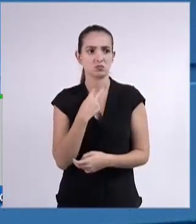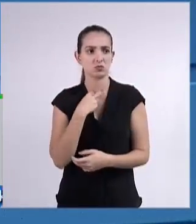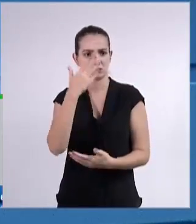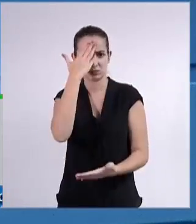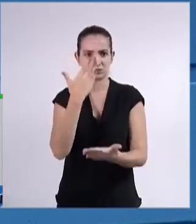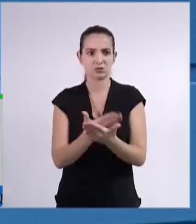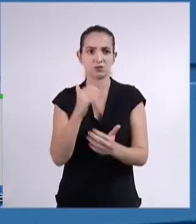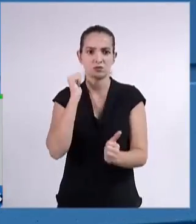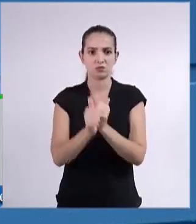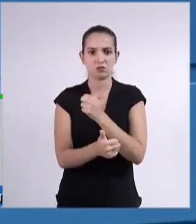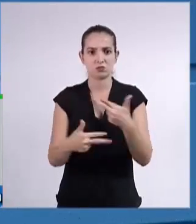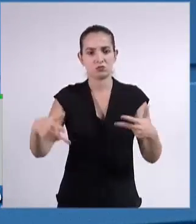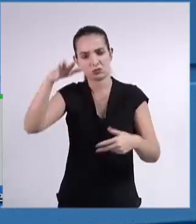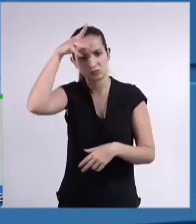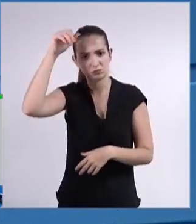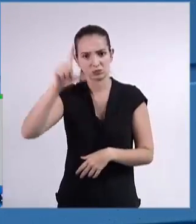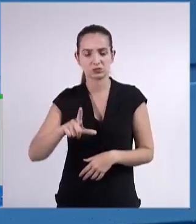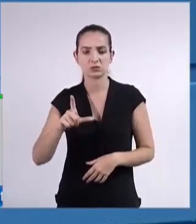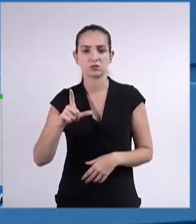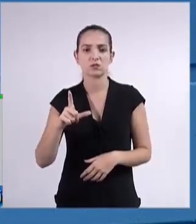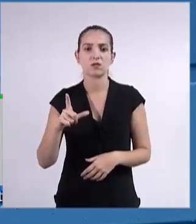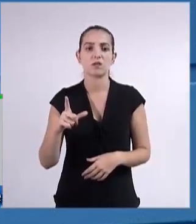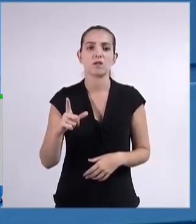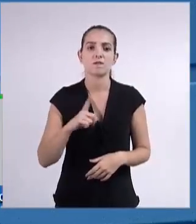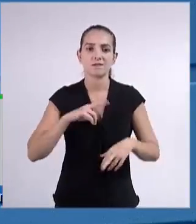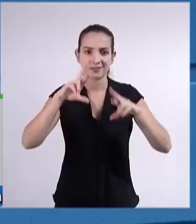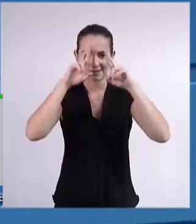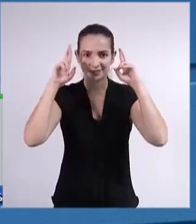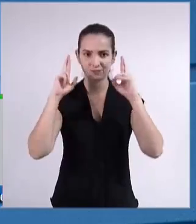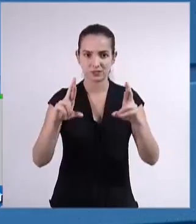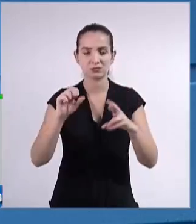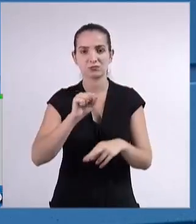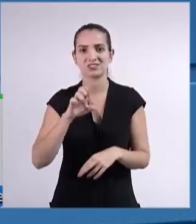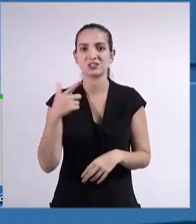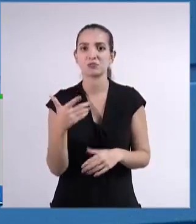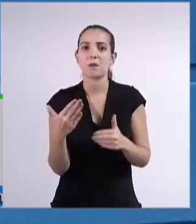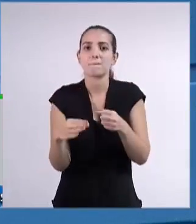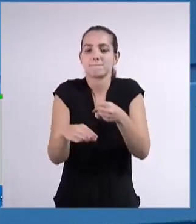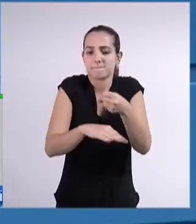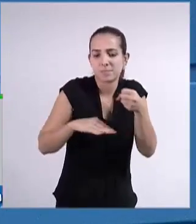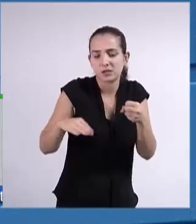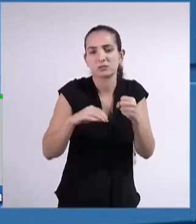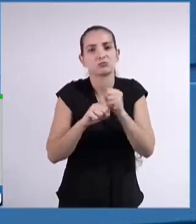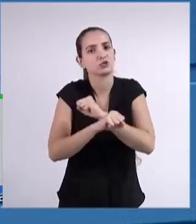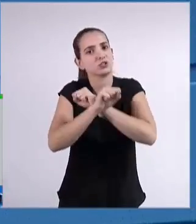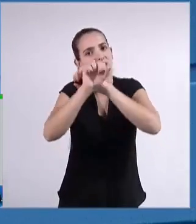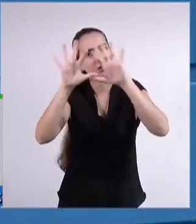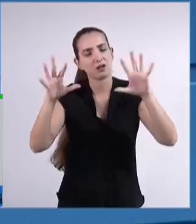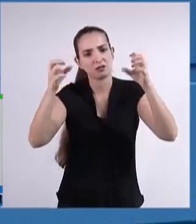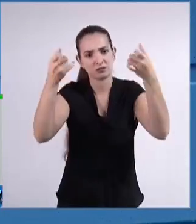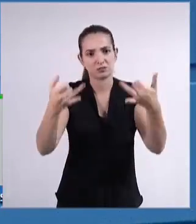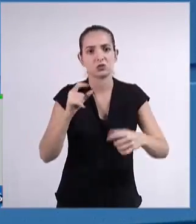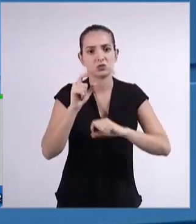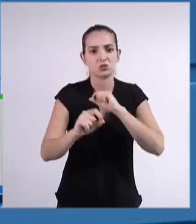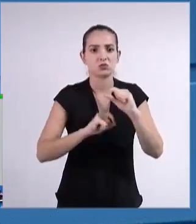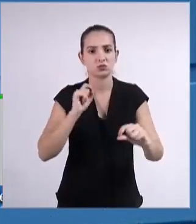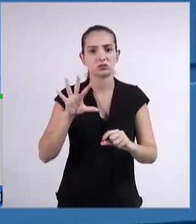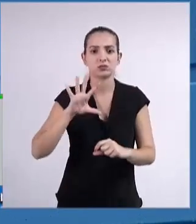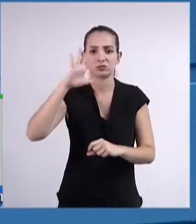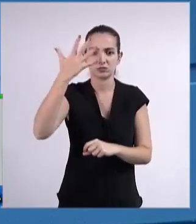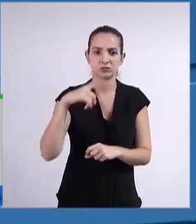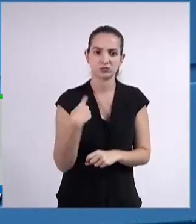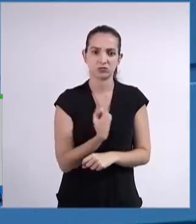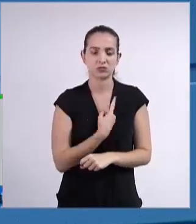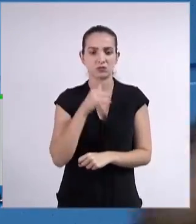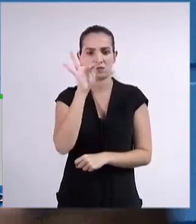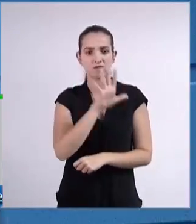futebol do Mato Grosso do Sul vai ter credibilidade sem um mínimo de transparência, sem a gente saber o que acontece na